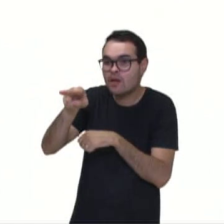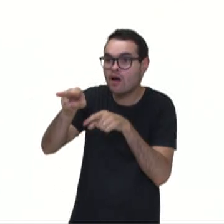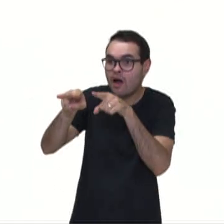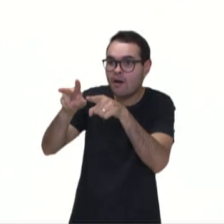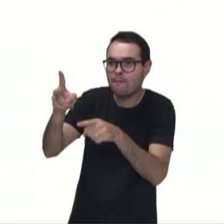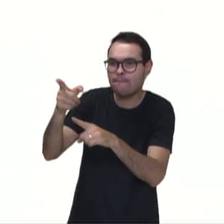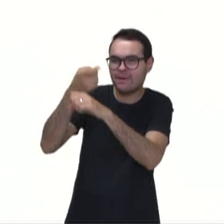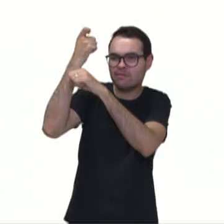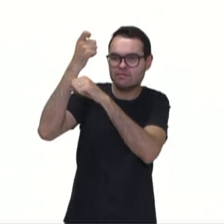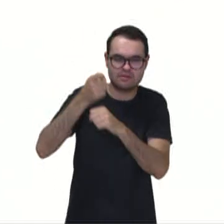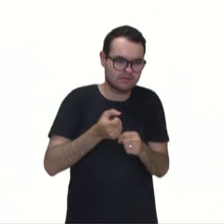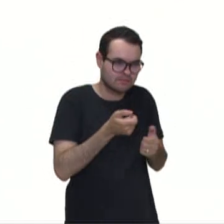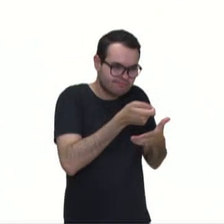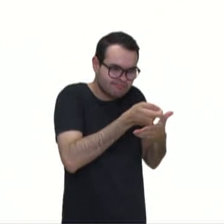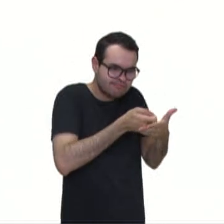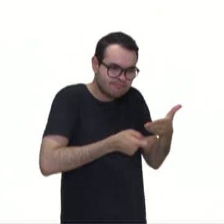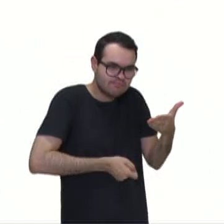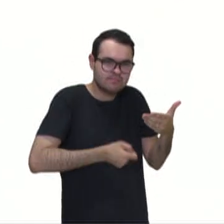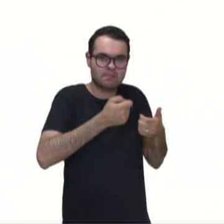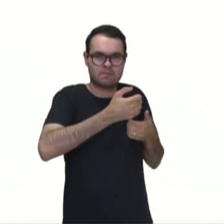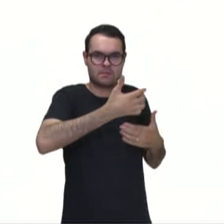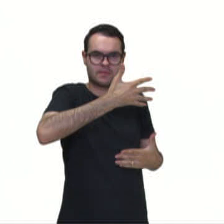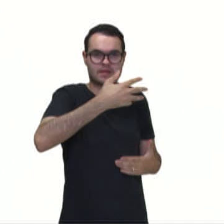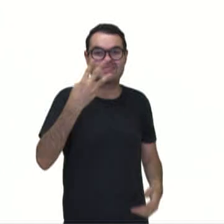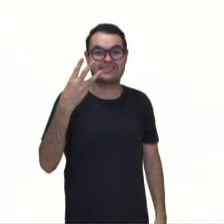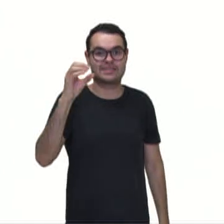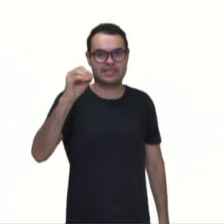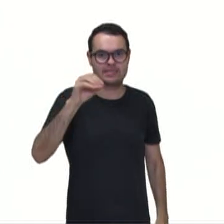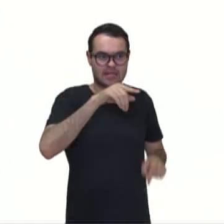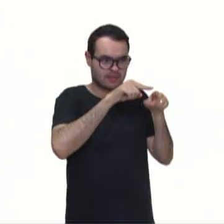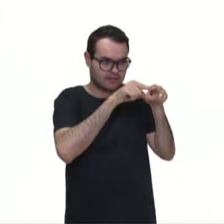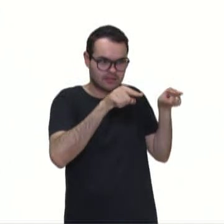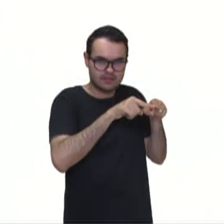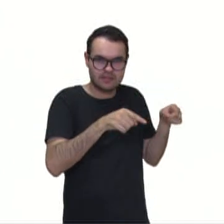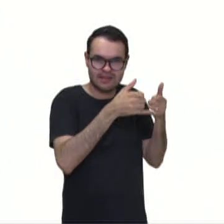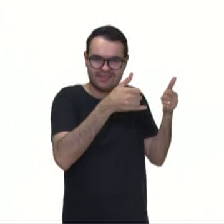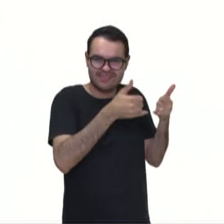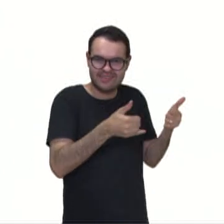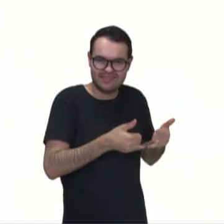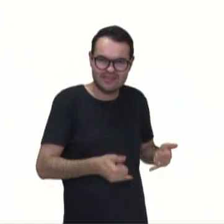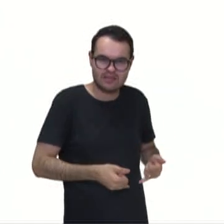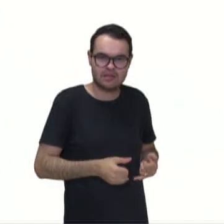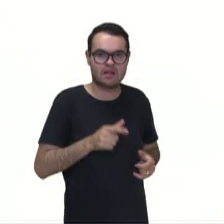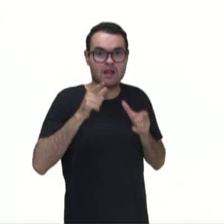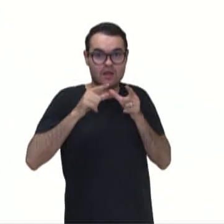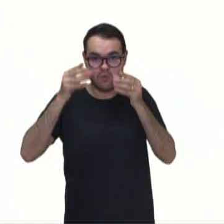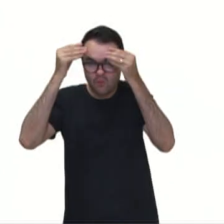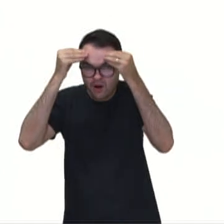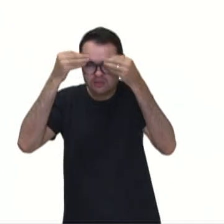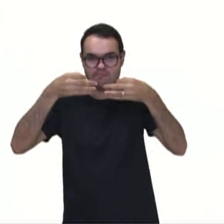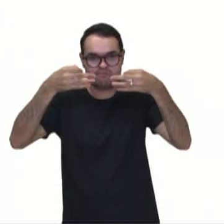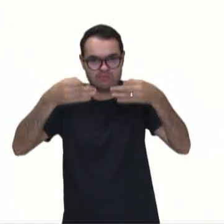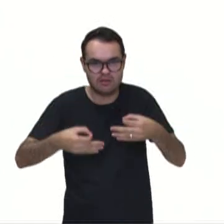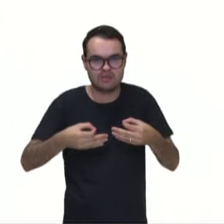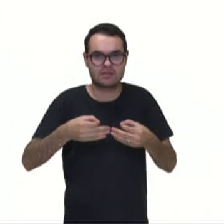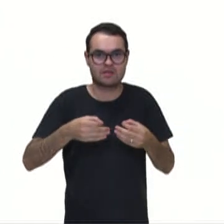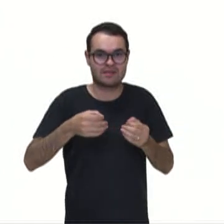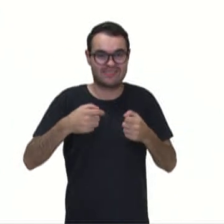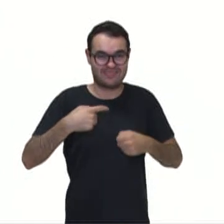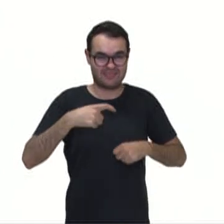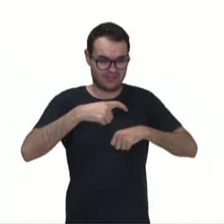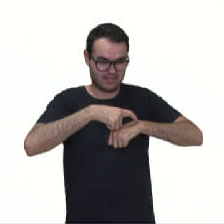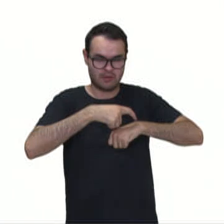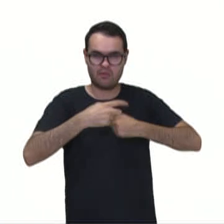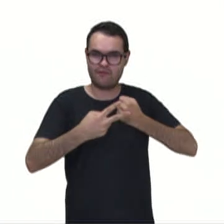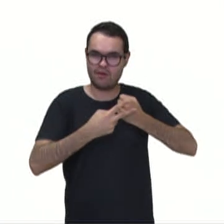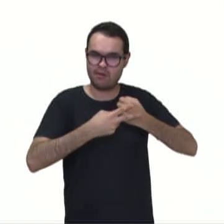30 linhas. Lembre-se de usar uma linguagem simples, direta e de observar os tempos e modos verbais do texto. Sua